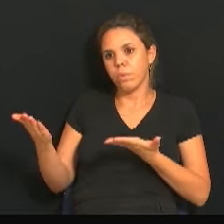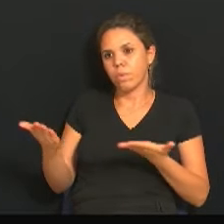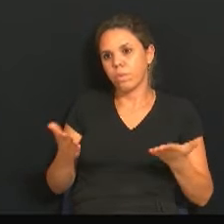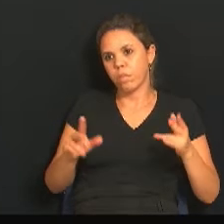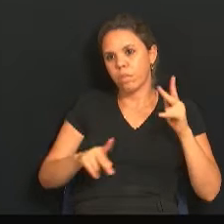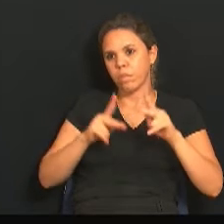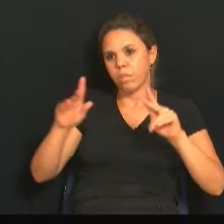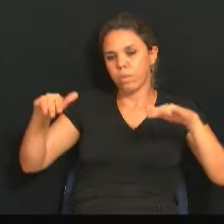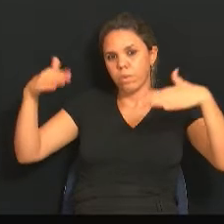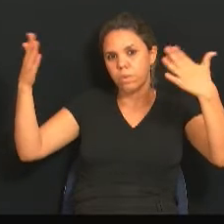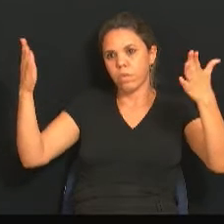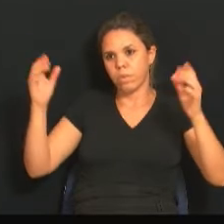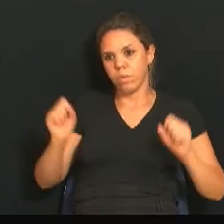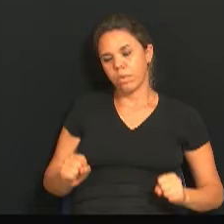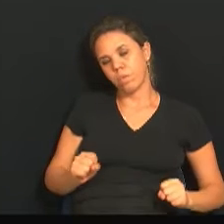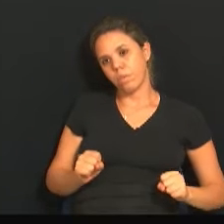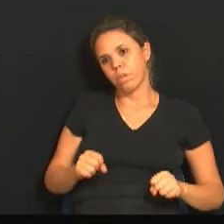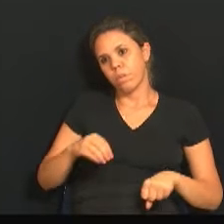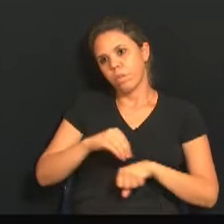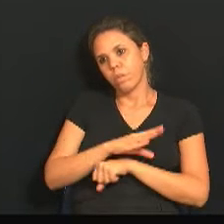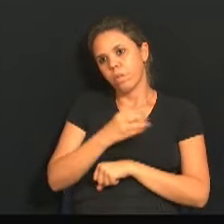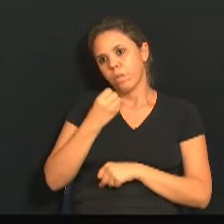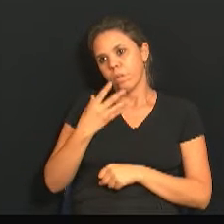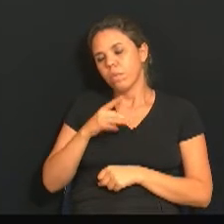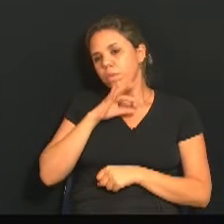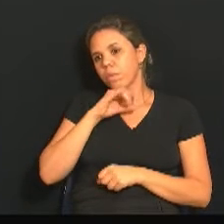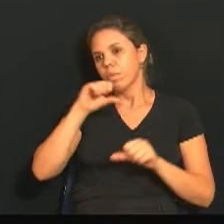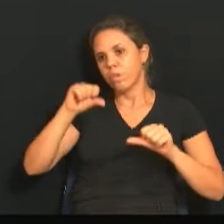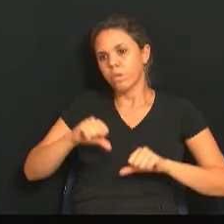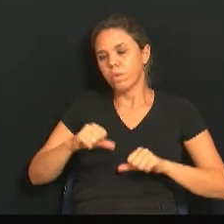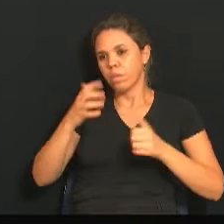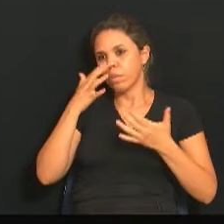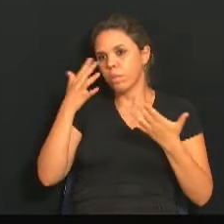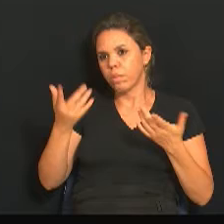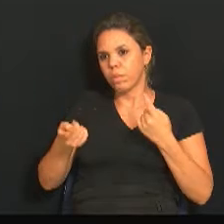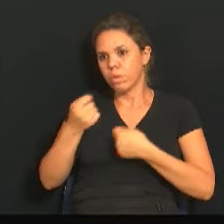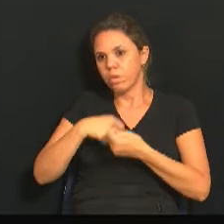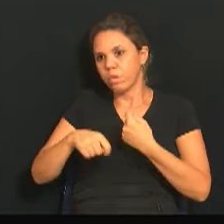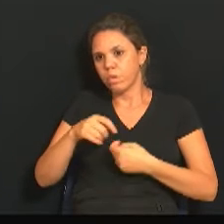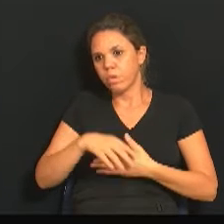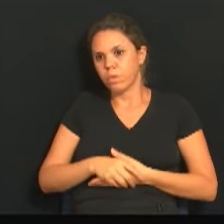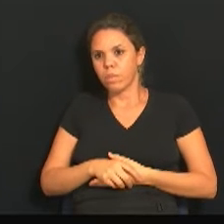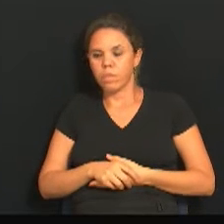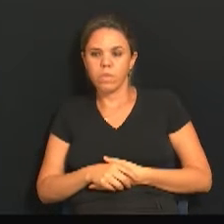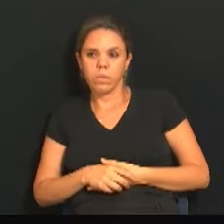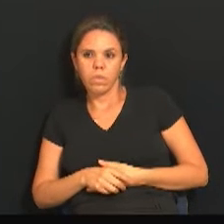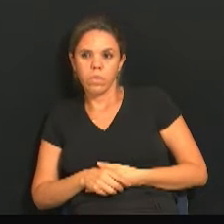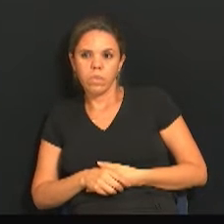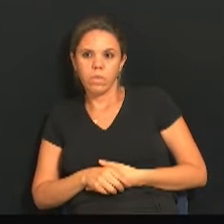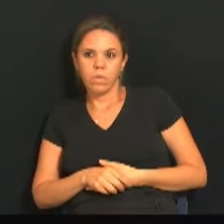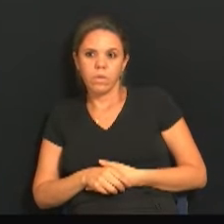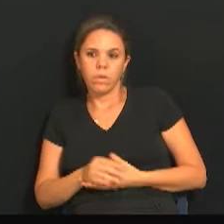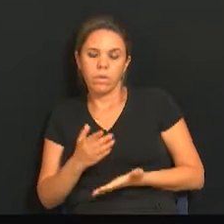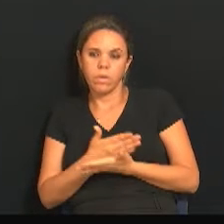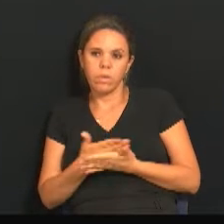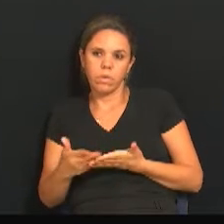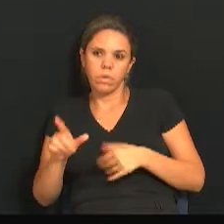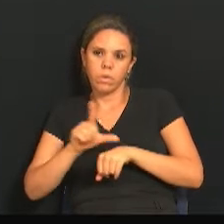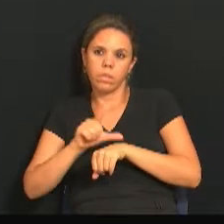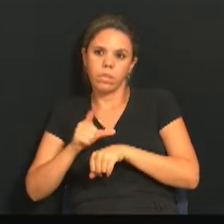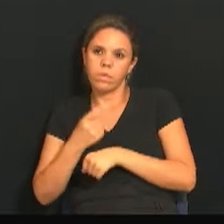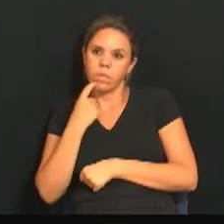e pode trazer uma boa, uma ruim impressão, pode gerar negócios, né? Eu comecei no comércio de Campinas